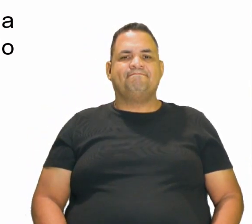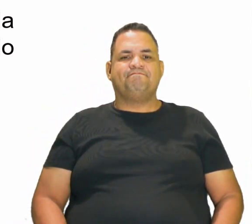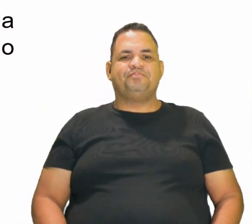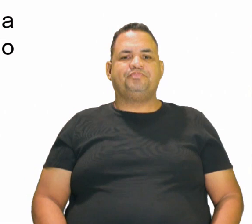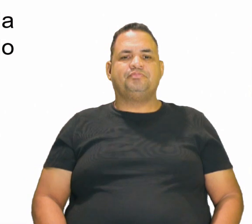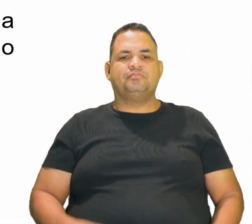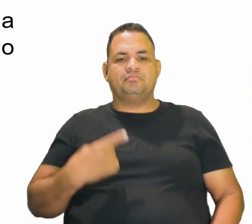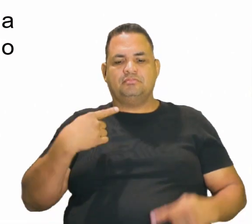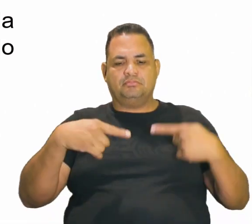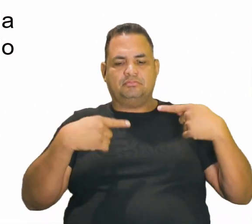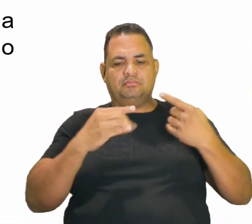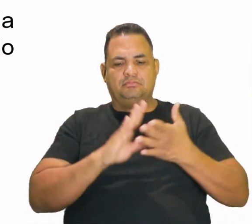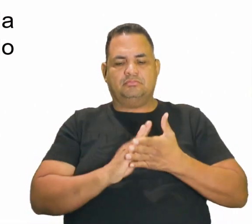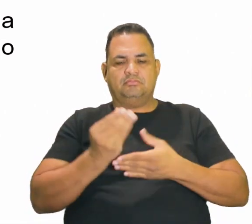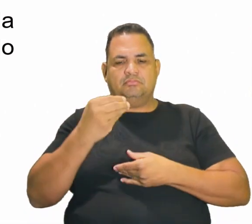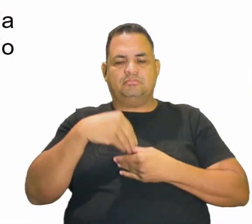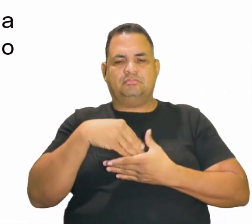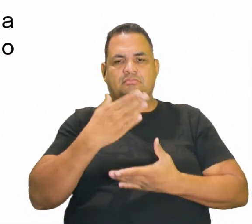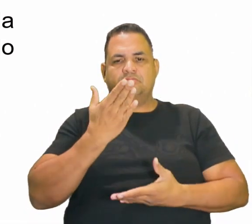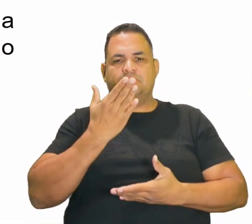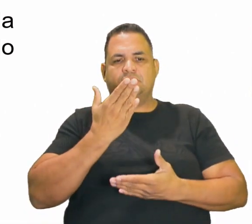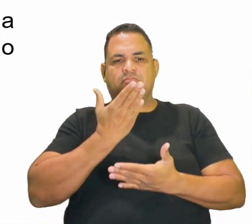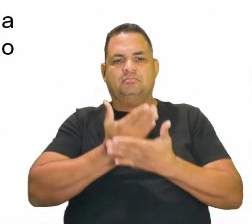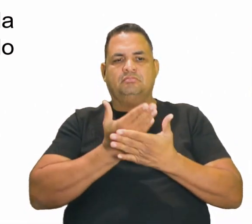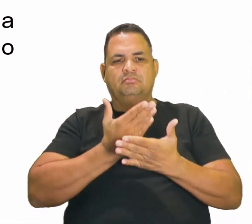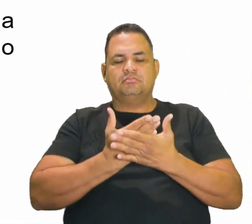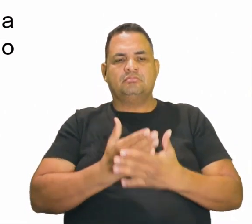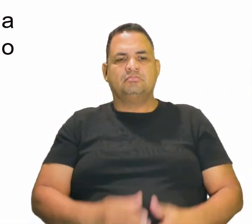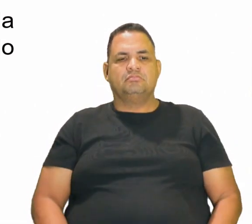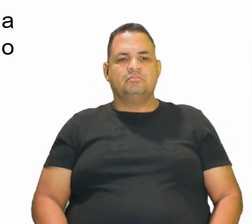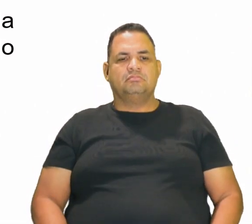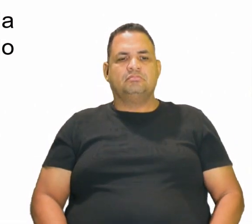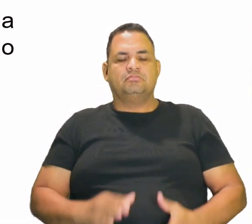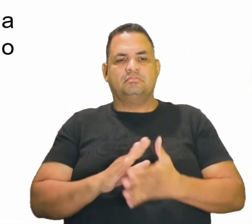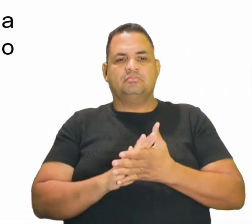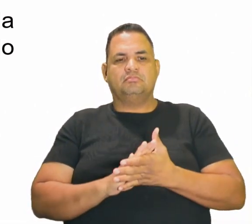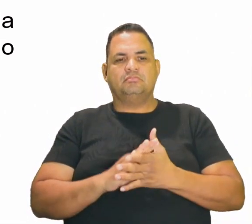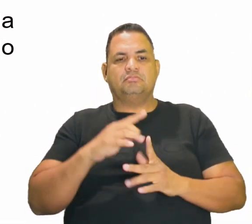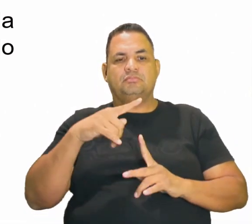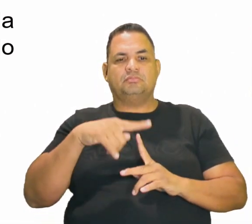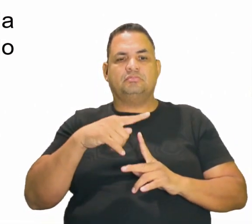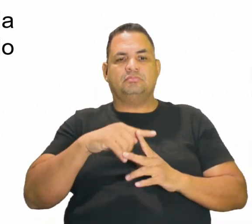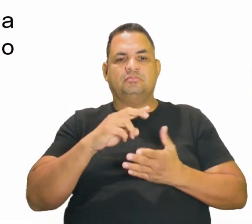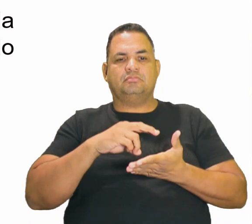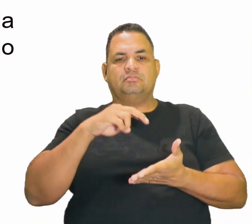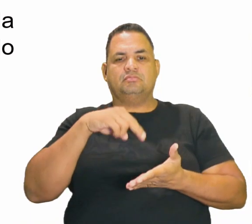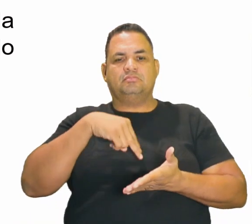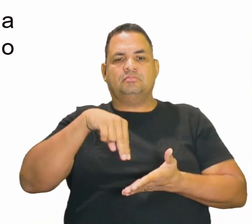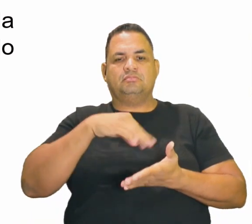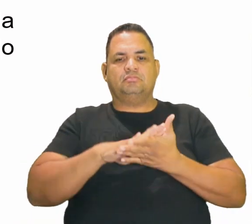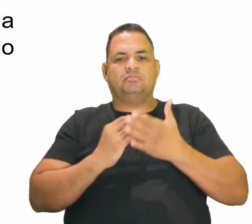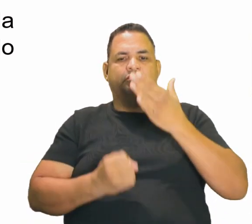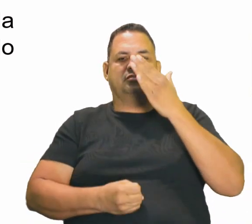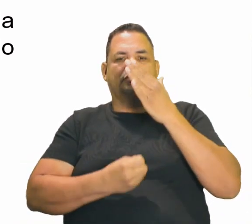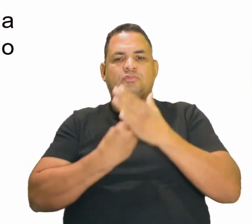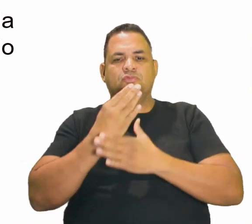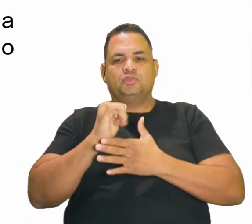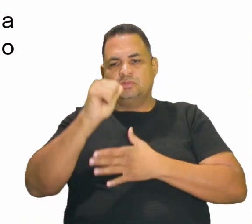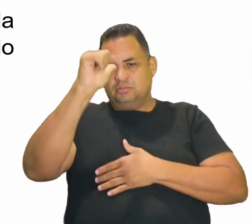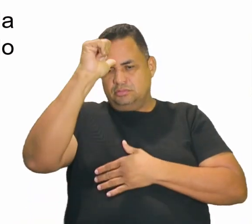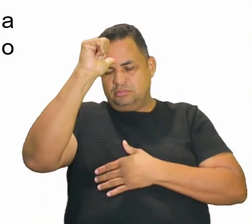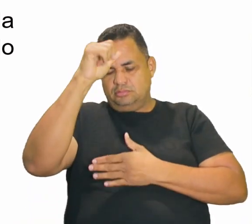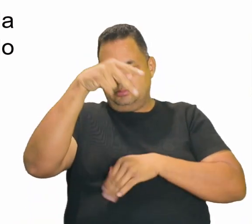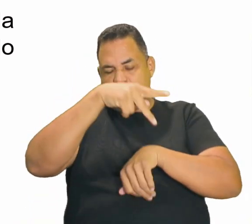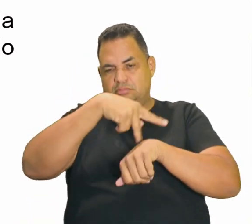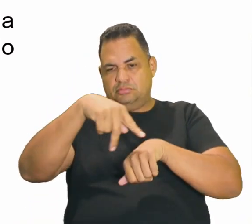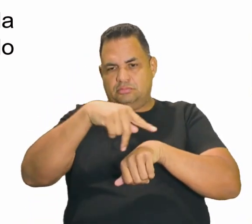discutimos durante a aula b o estilo de dança surgido na Índia sabemos que não surgiu